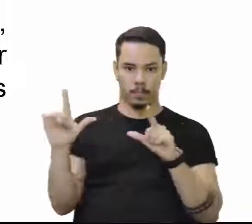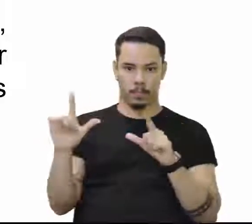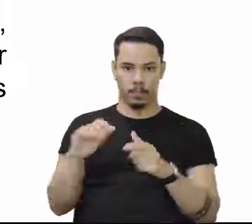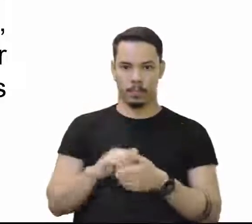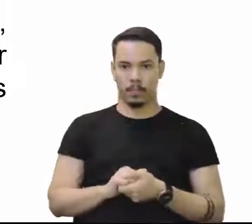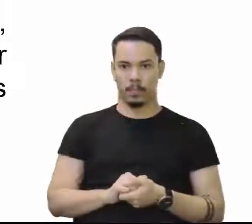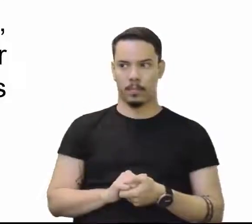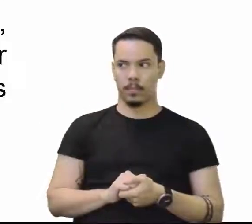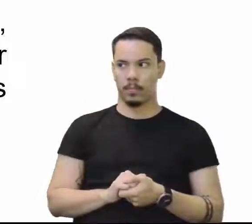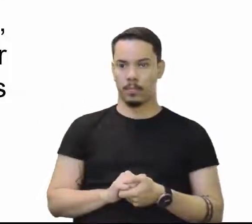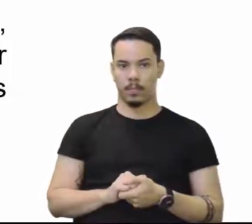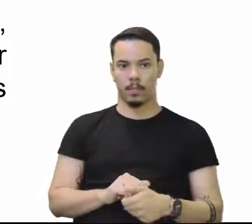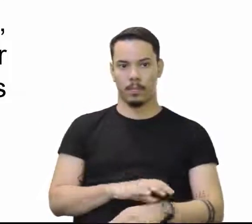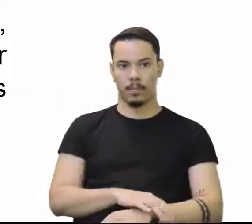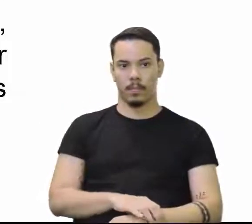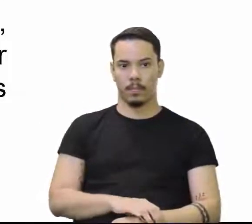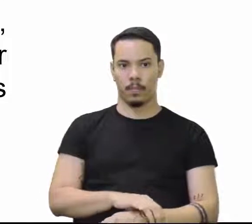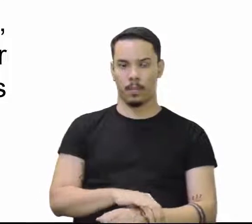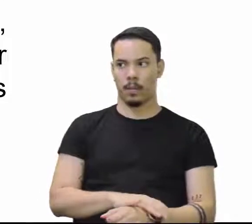Na tela.